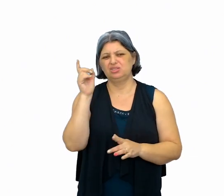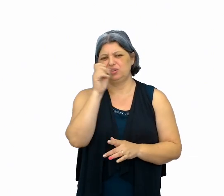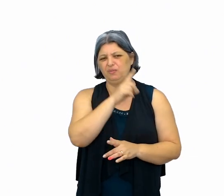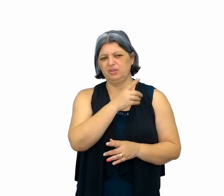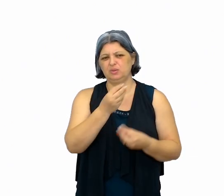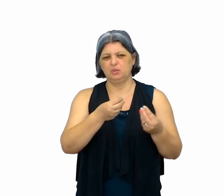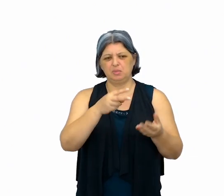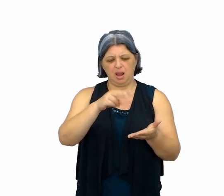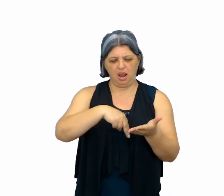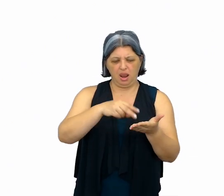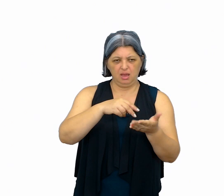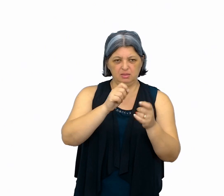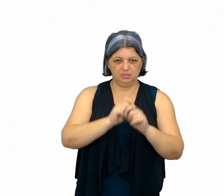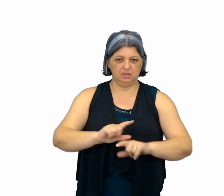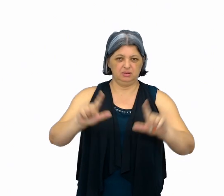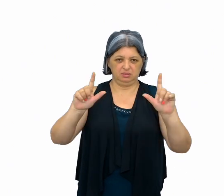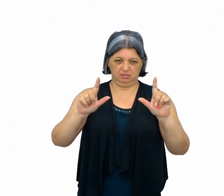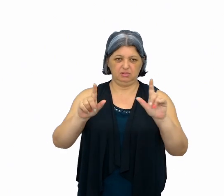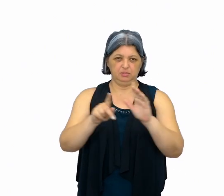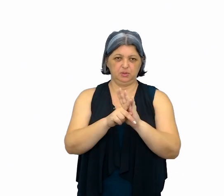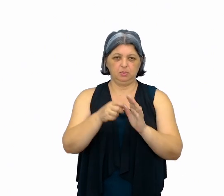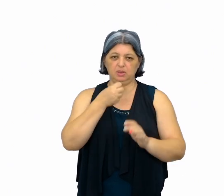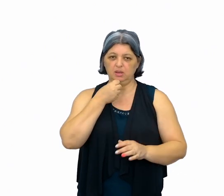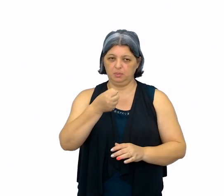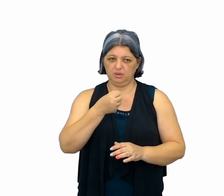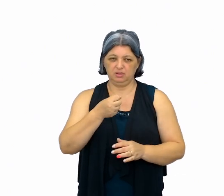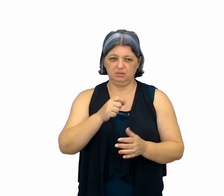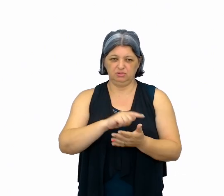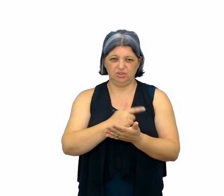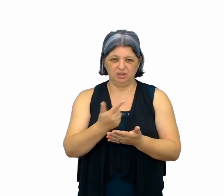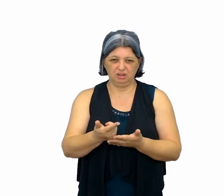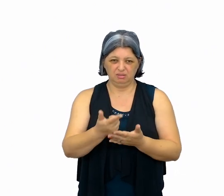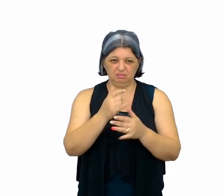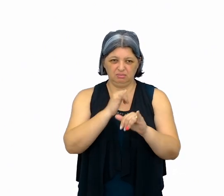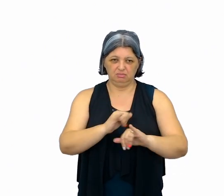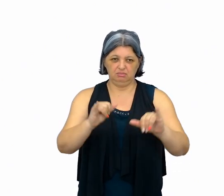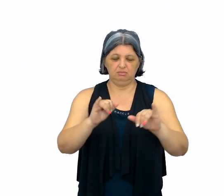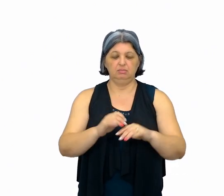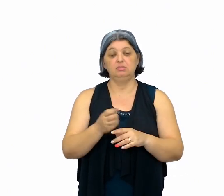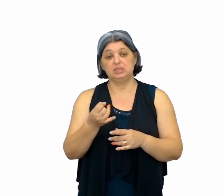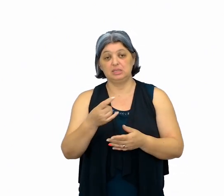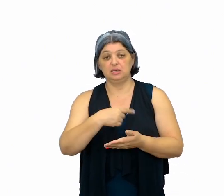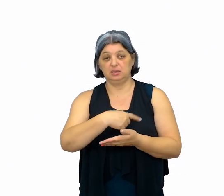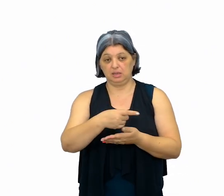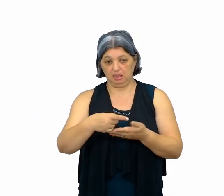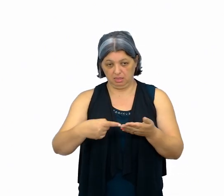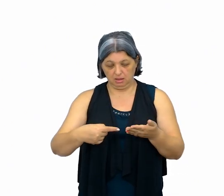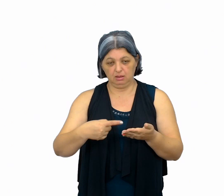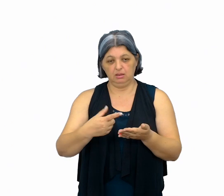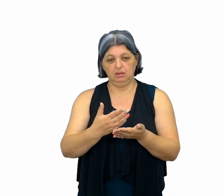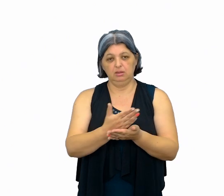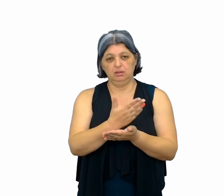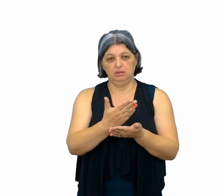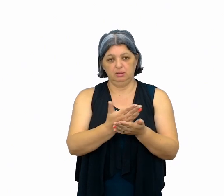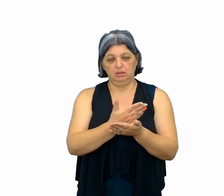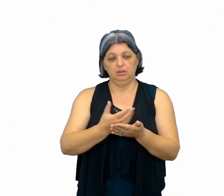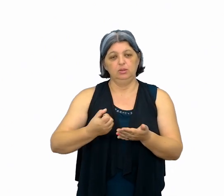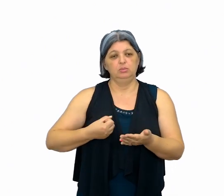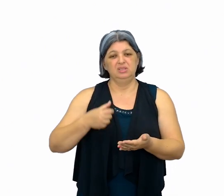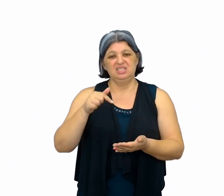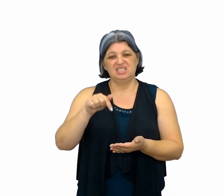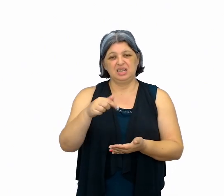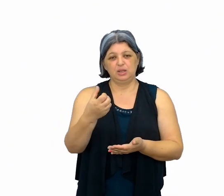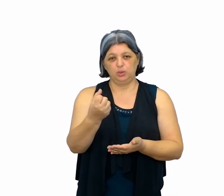difícil lermos na telinha essa reportagem. Se estiverem com o caderno em mãos, está na página 78